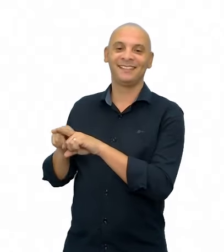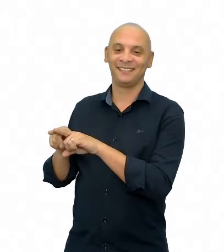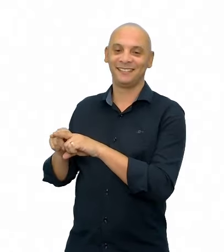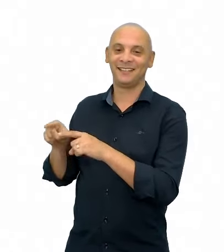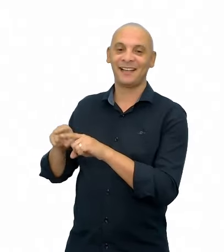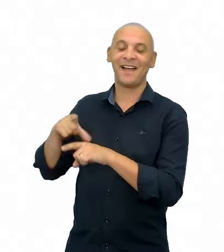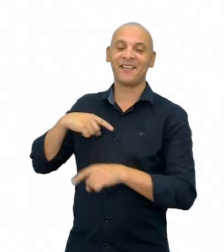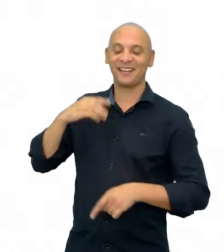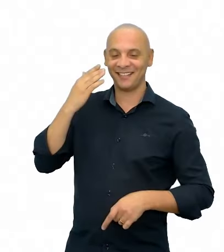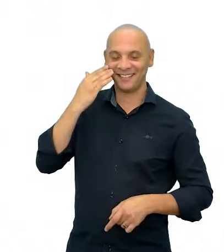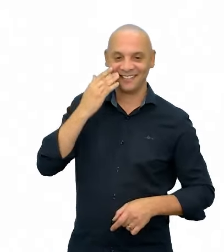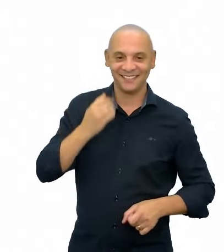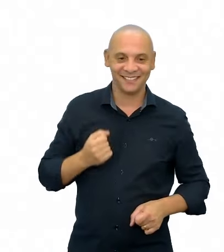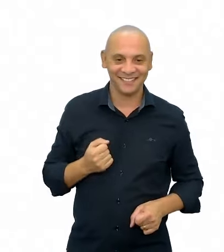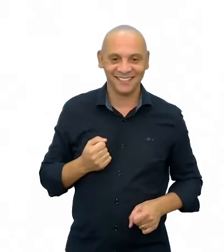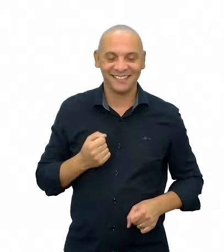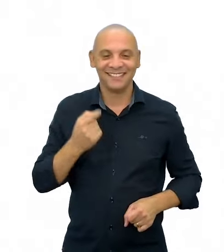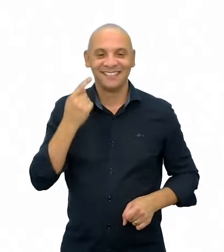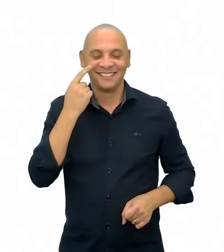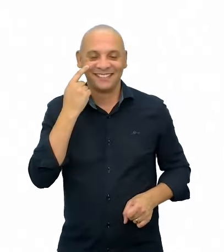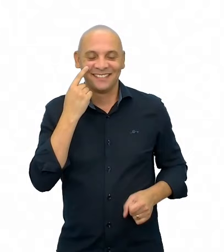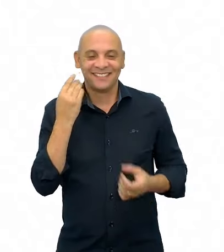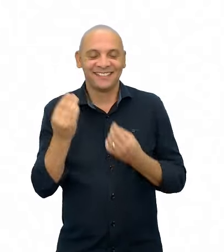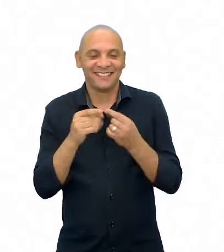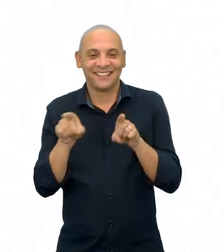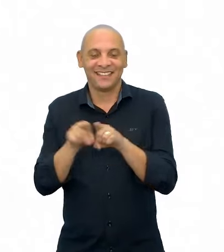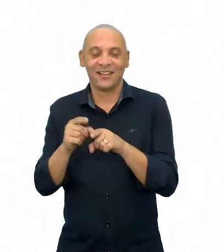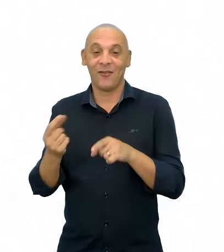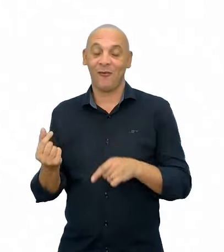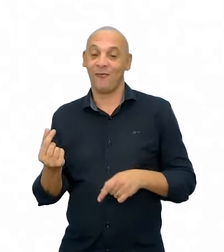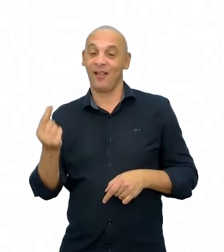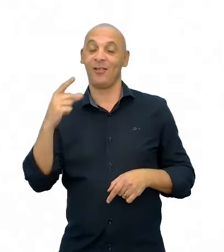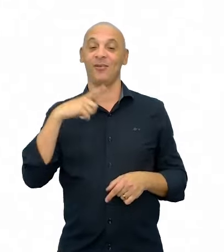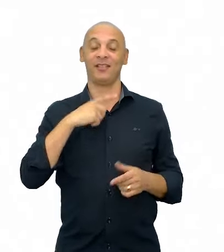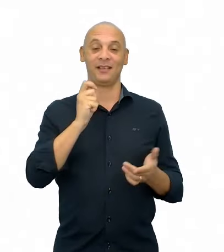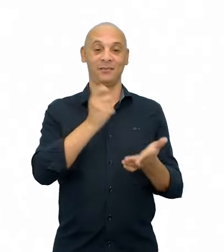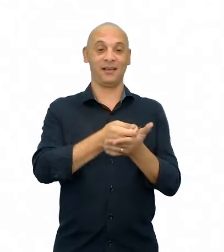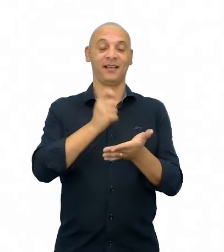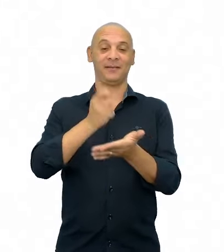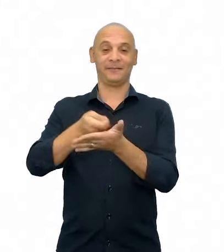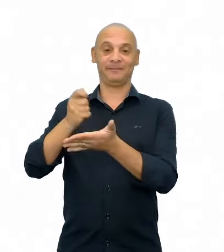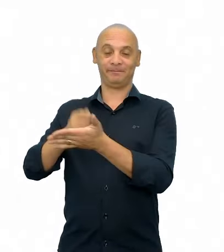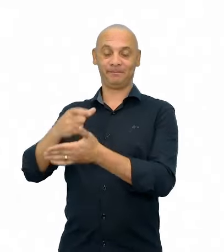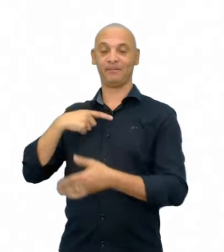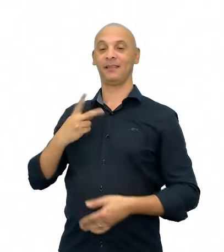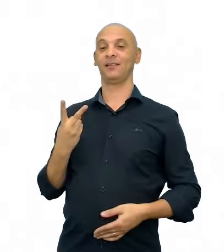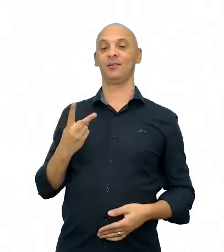menor, né, ou igual ao valor lá que ela tem, que é os